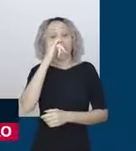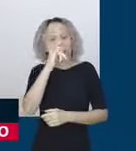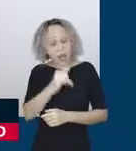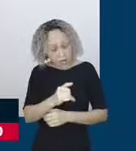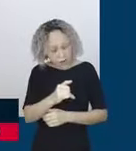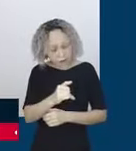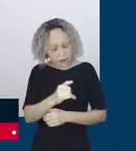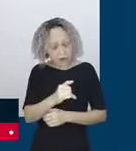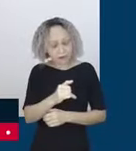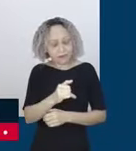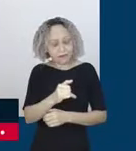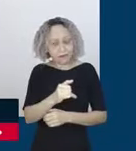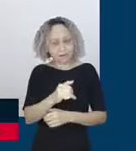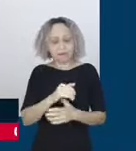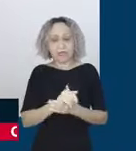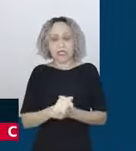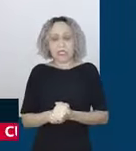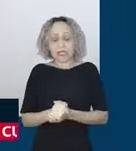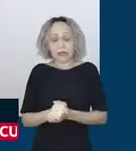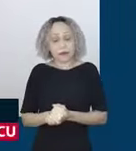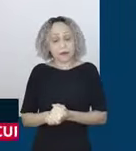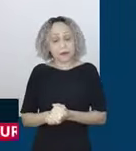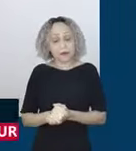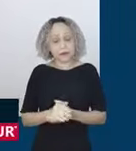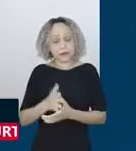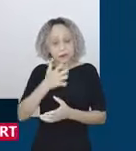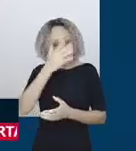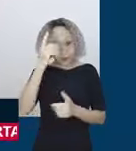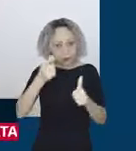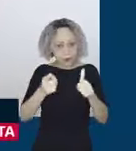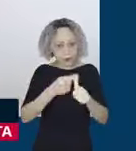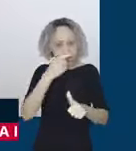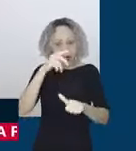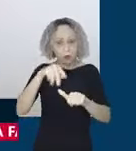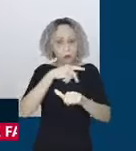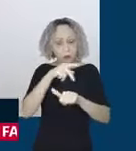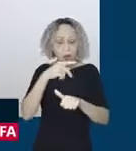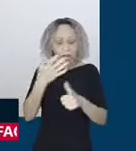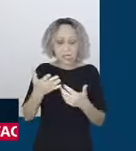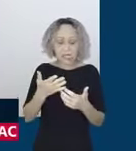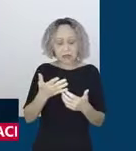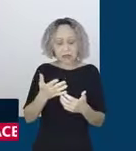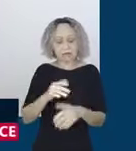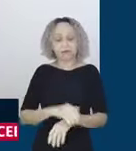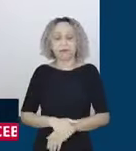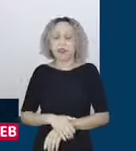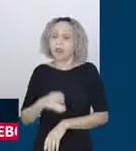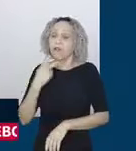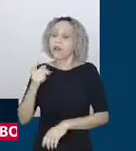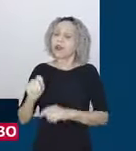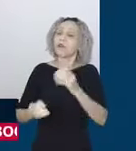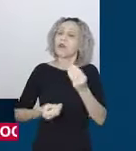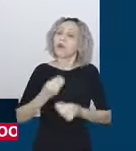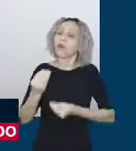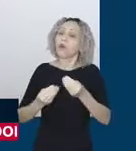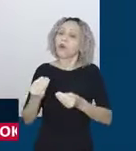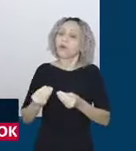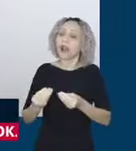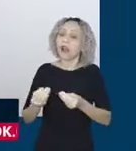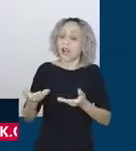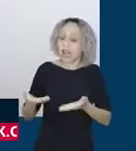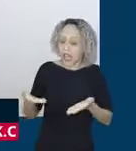Brasil, né, a dificuldade que nós teremos para retomar, para sairmos do mapa da fome, se nós